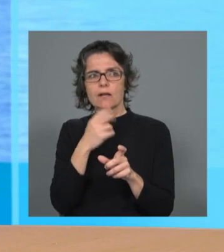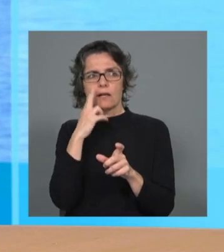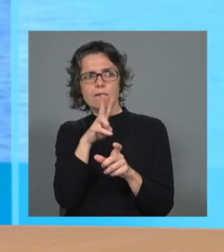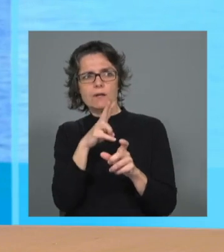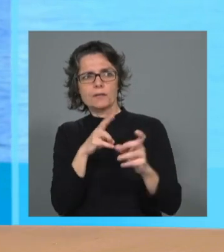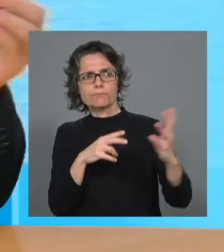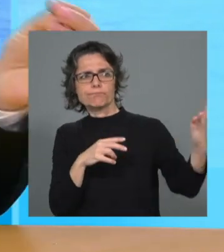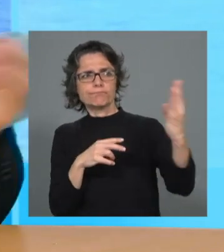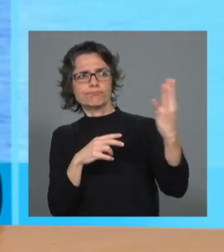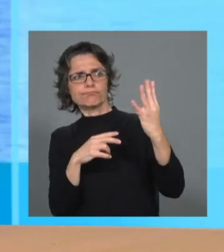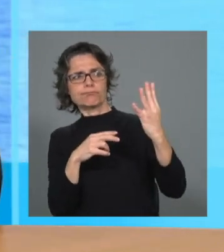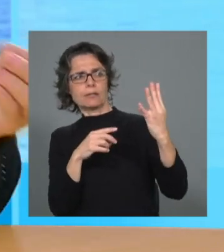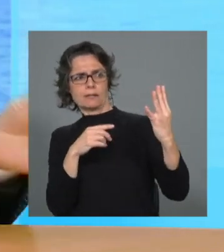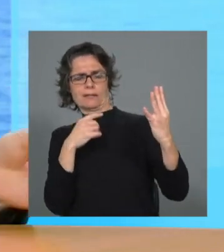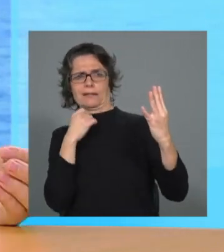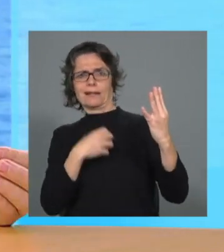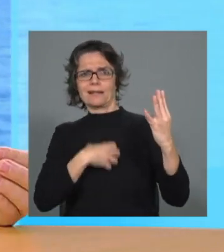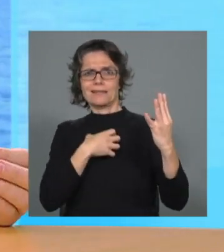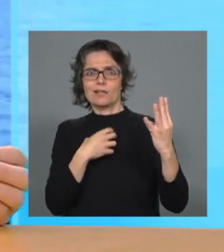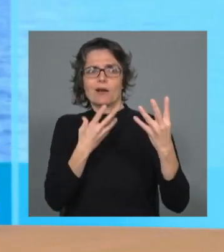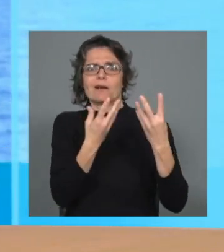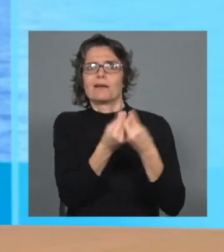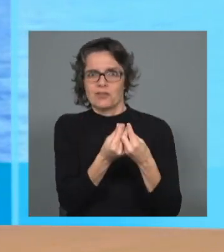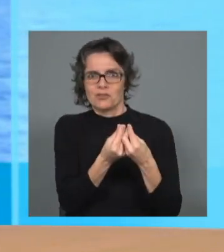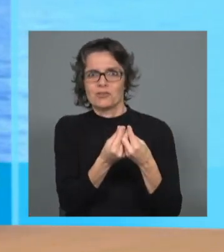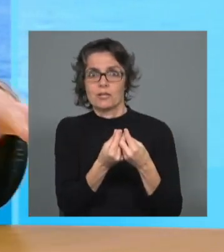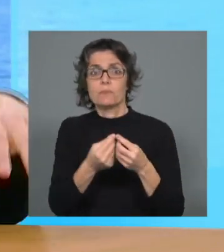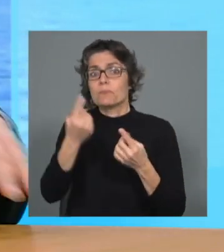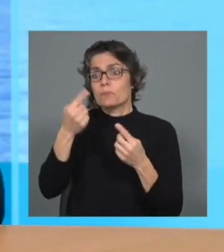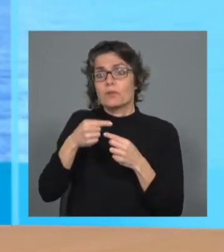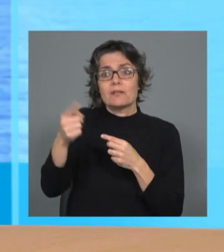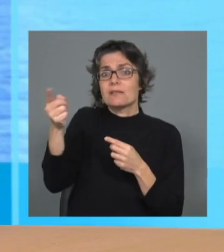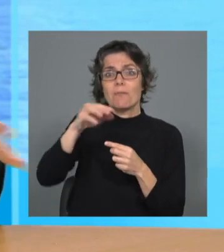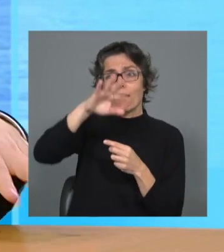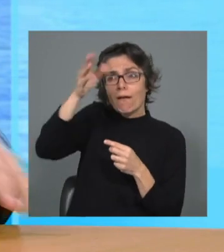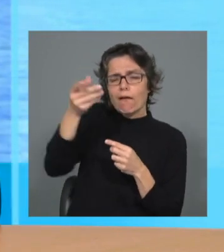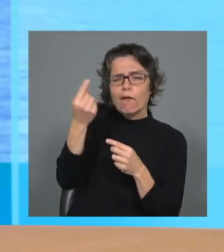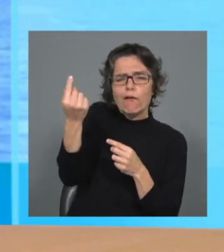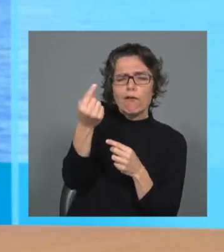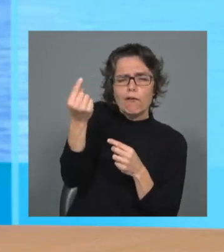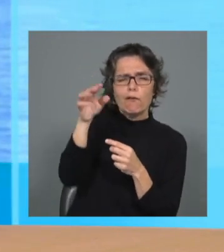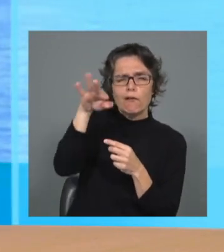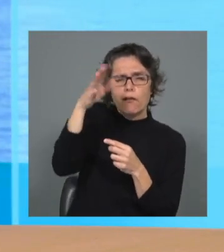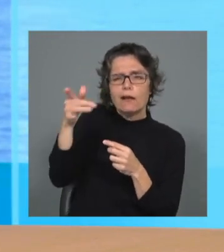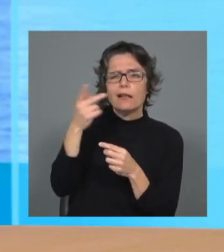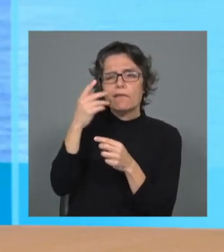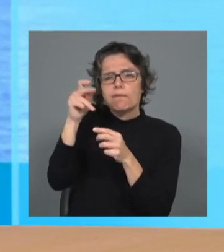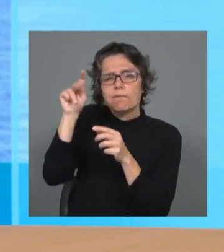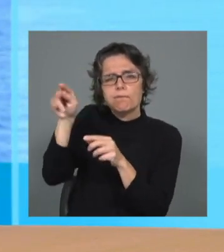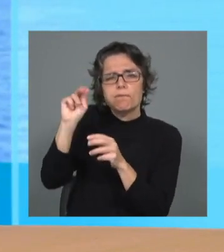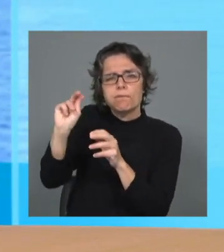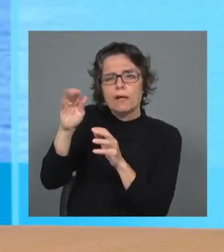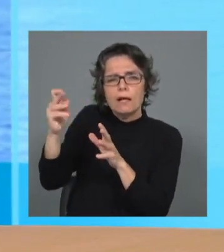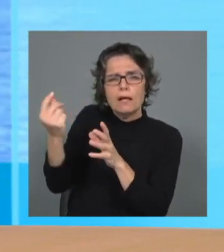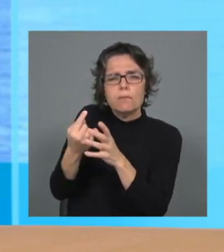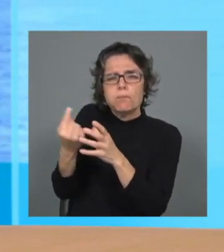é difícil verem-se ou encontrarem-se com alguém durante a semana, porque estão ali nos seus montes, nas suas casas, na sua vida,